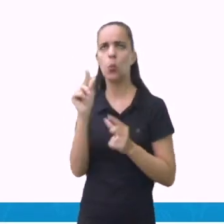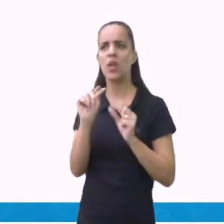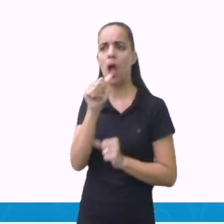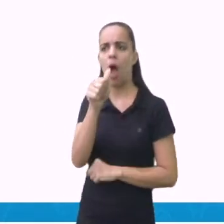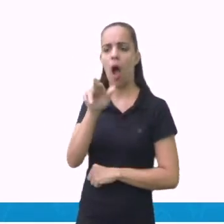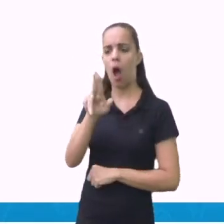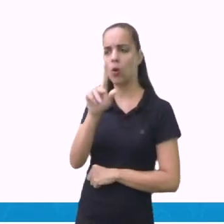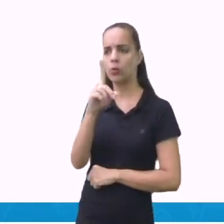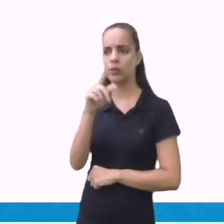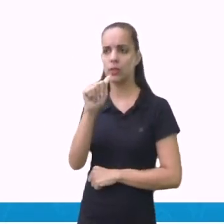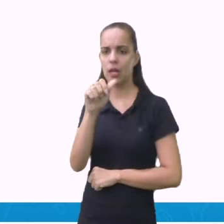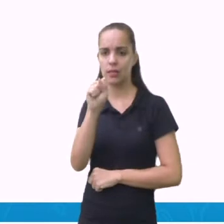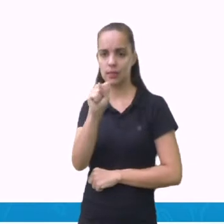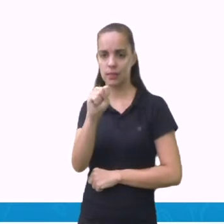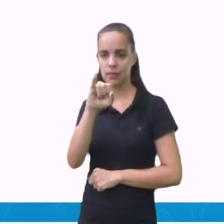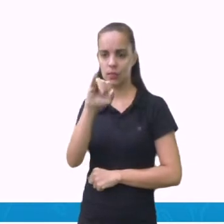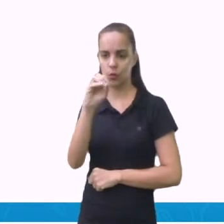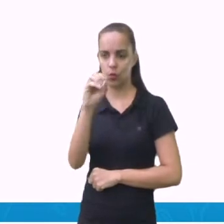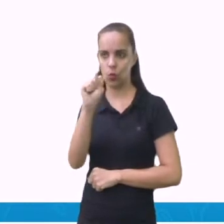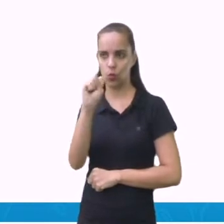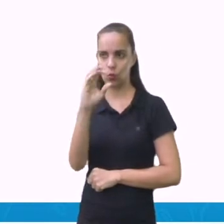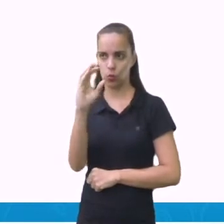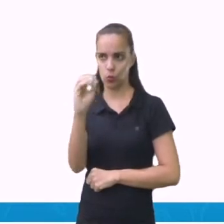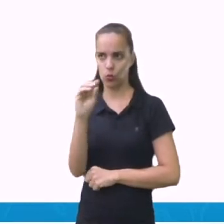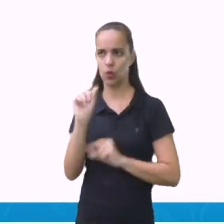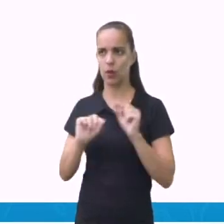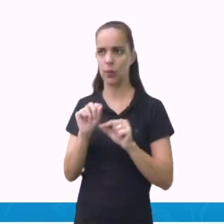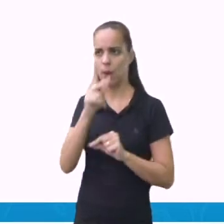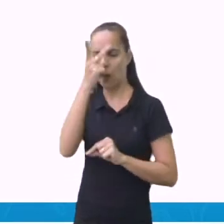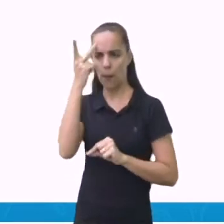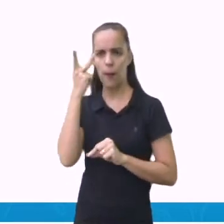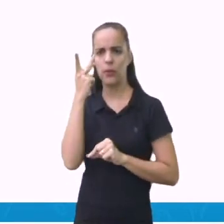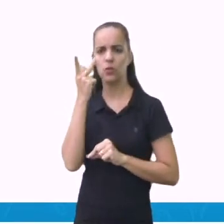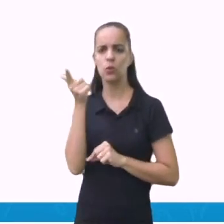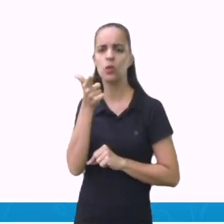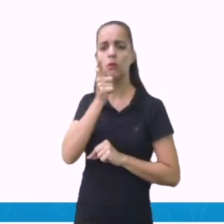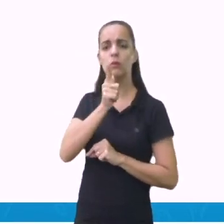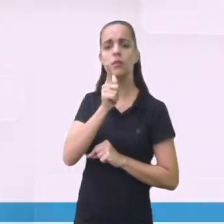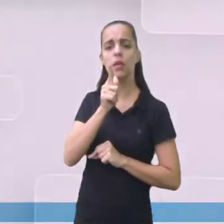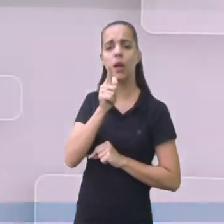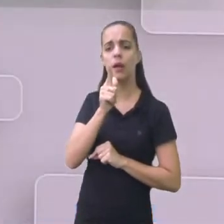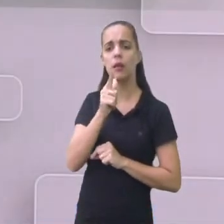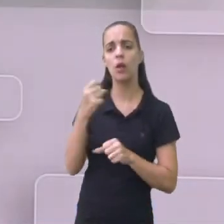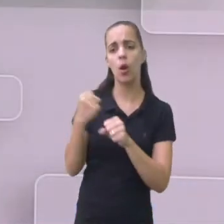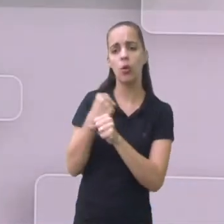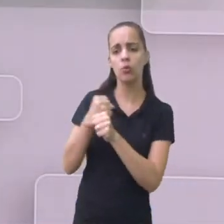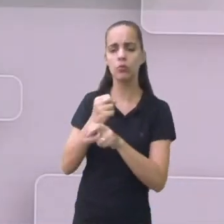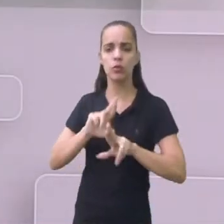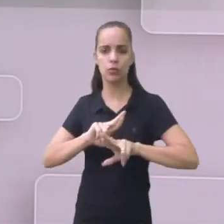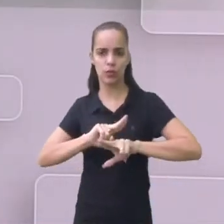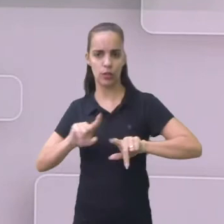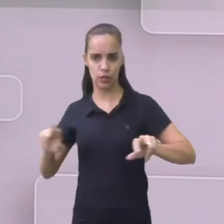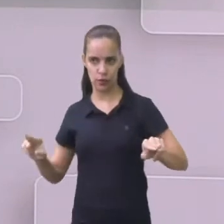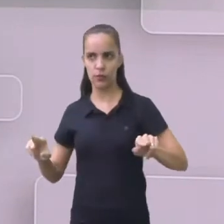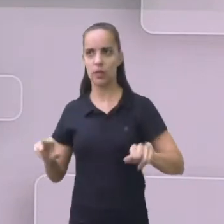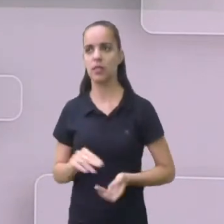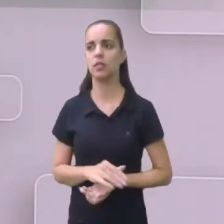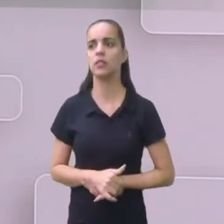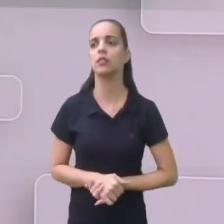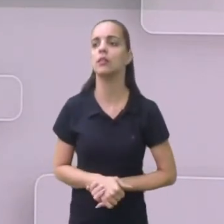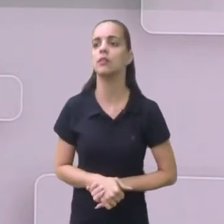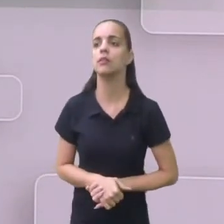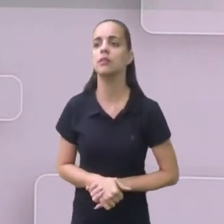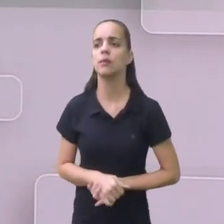que quer coisas diferentes, uma pessoa que constrói coisas diferentes. Nada parecido com o que tinha na época.